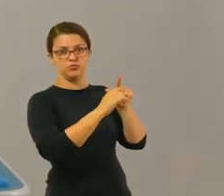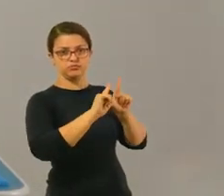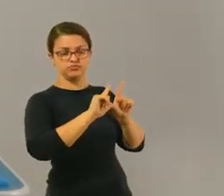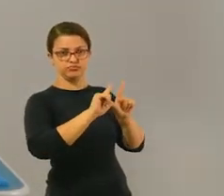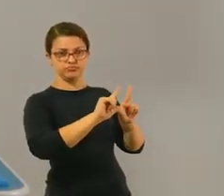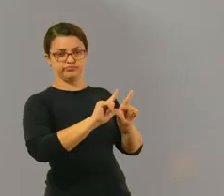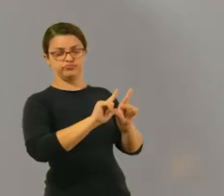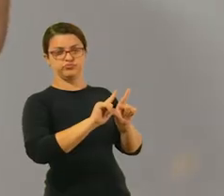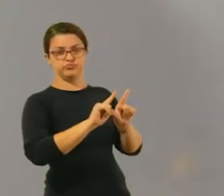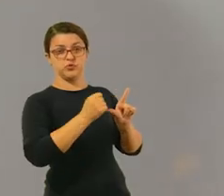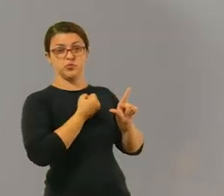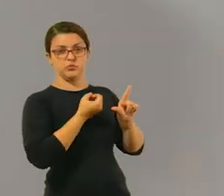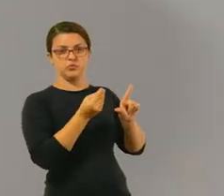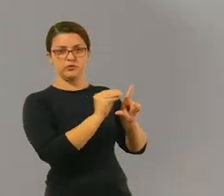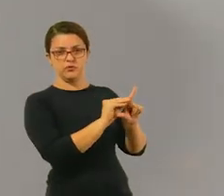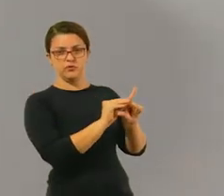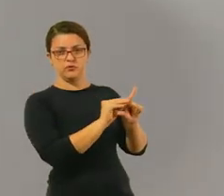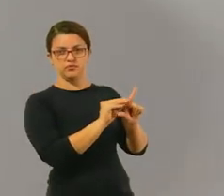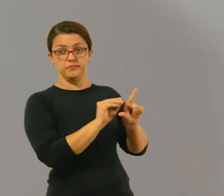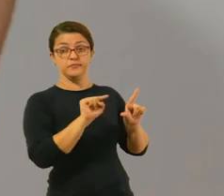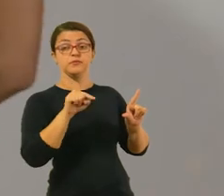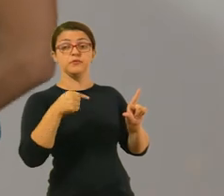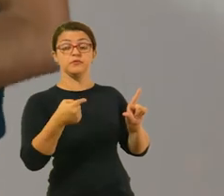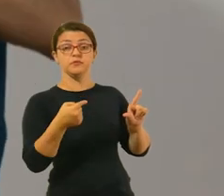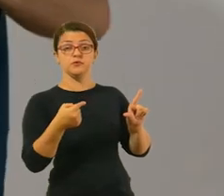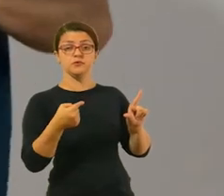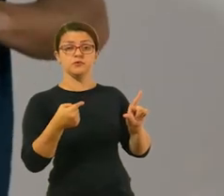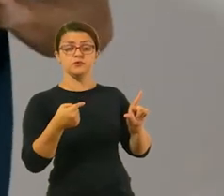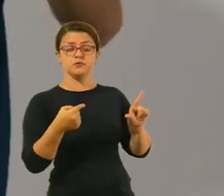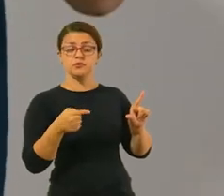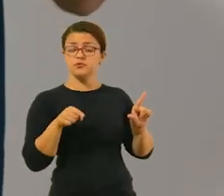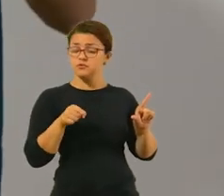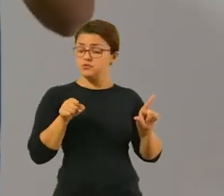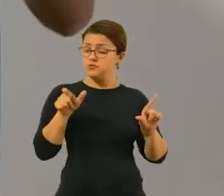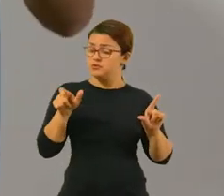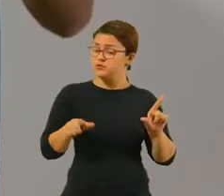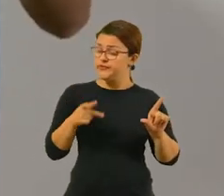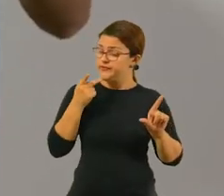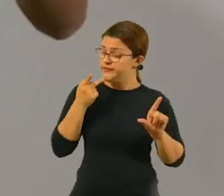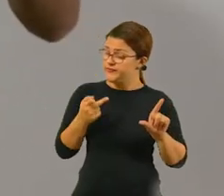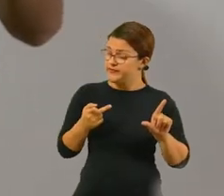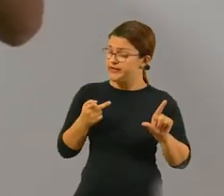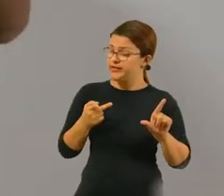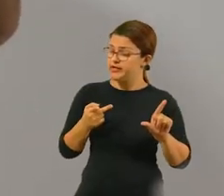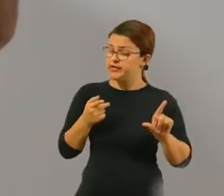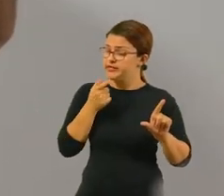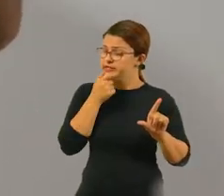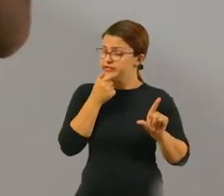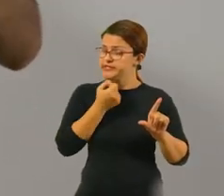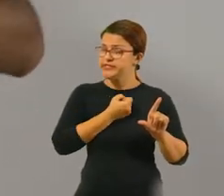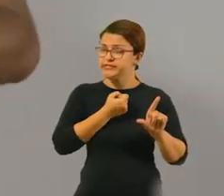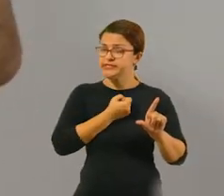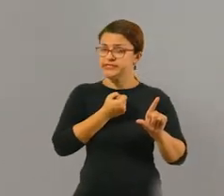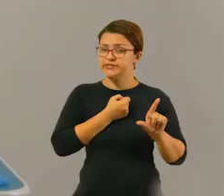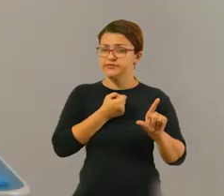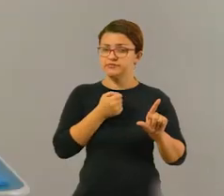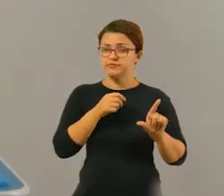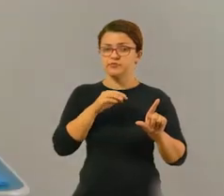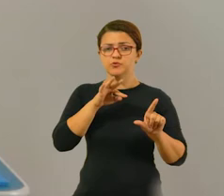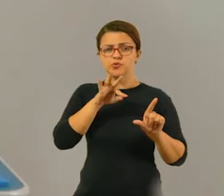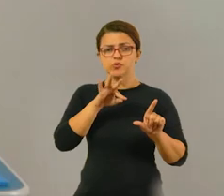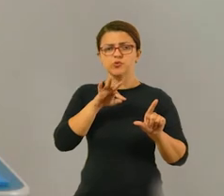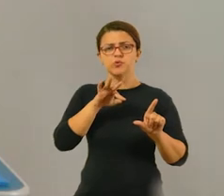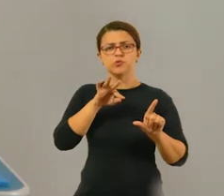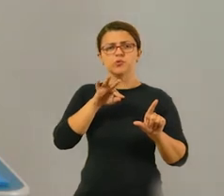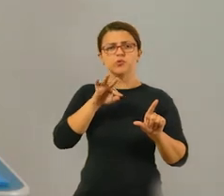exemplo, assim, coloque na parede. Depois, você responsável, pronuncie as palavras dos números